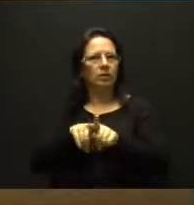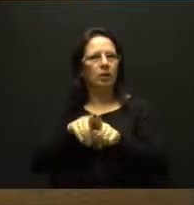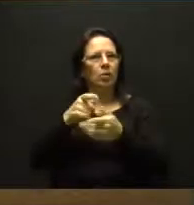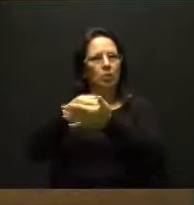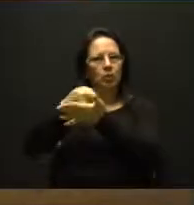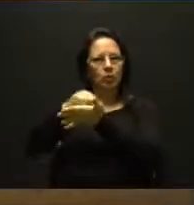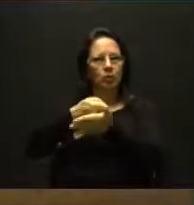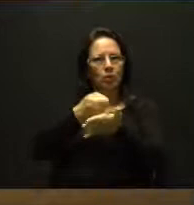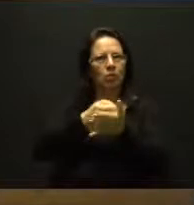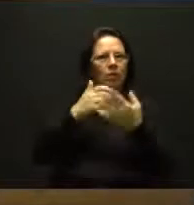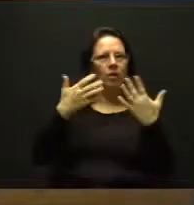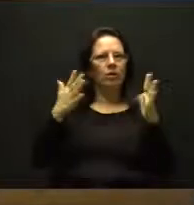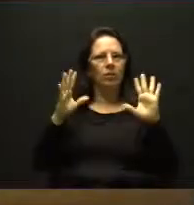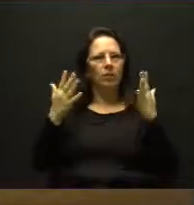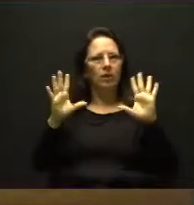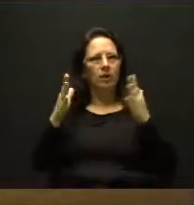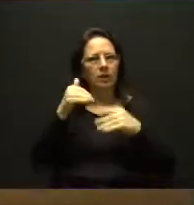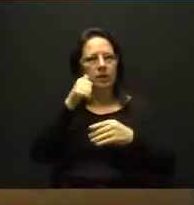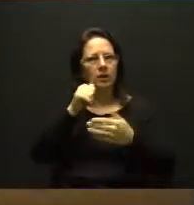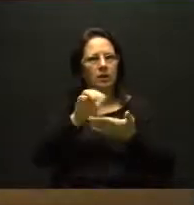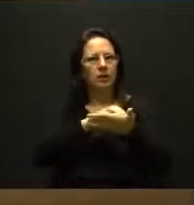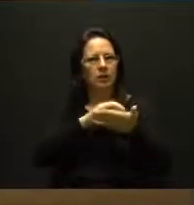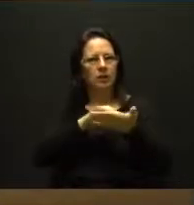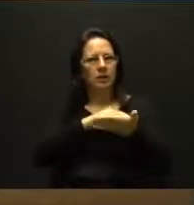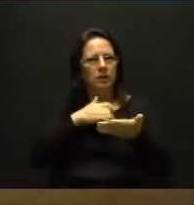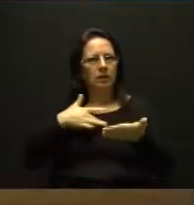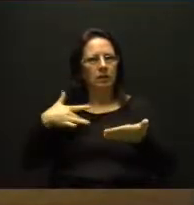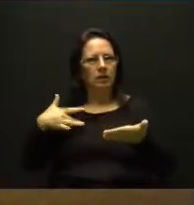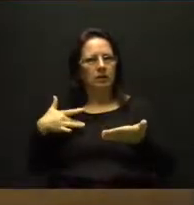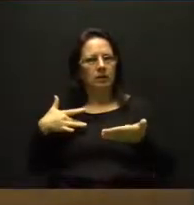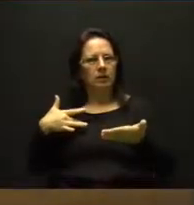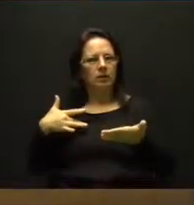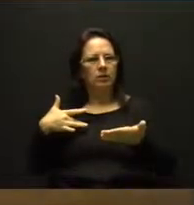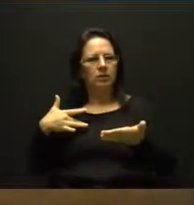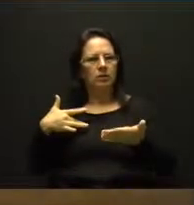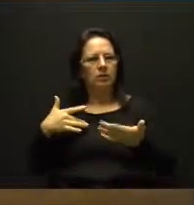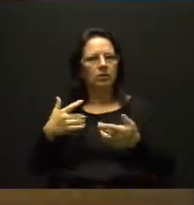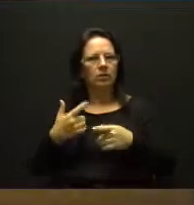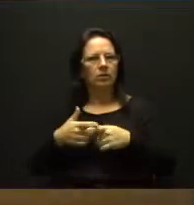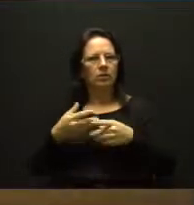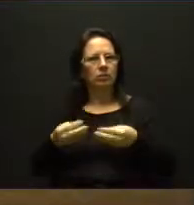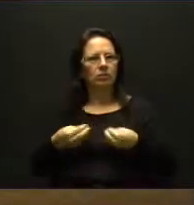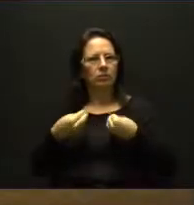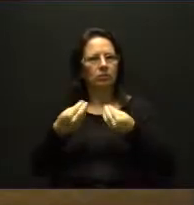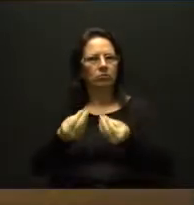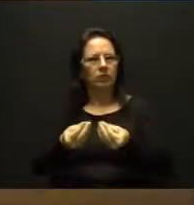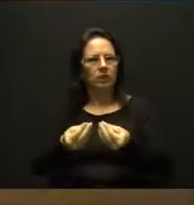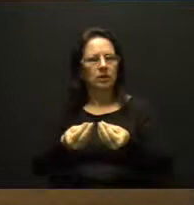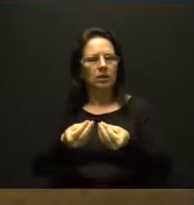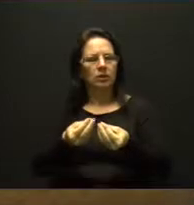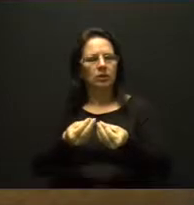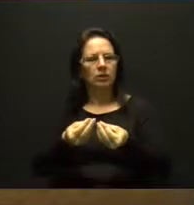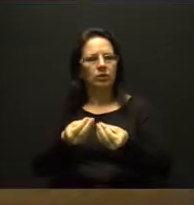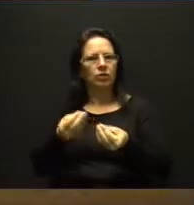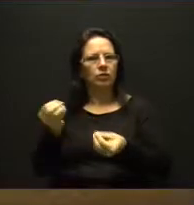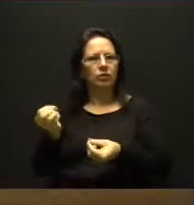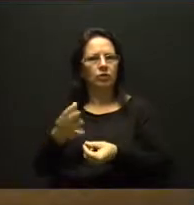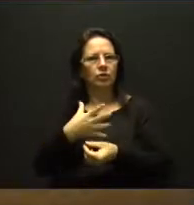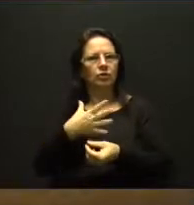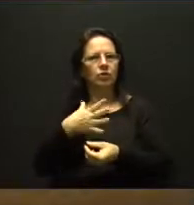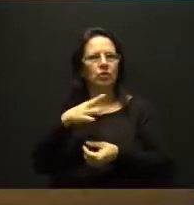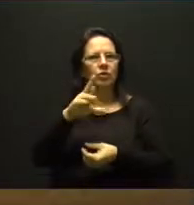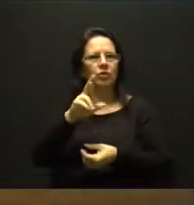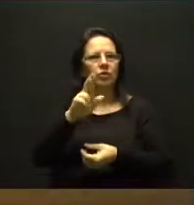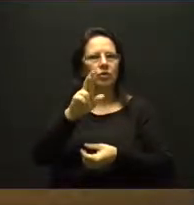cobrado parabenizar a secretária de saúde têm entregue trazendo de volta o atendimento de